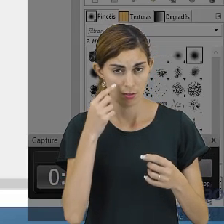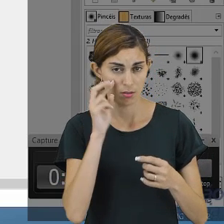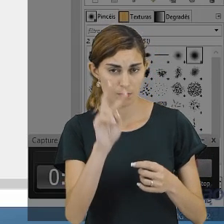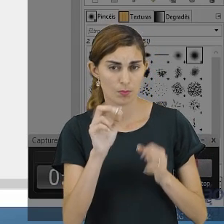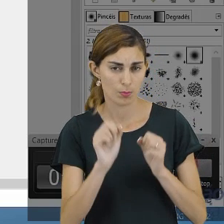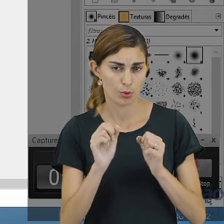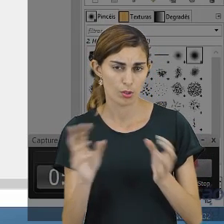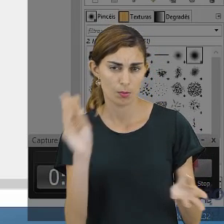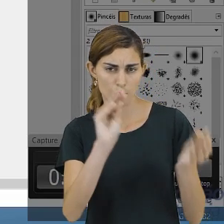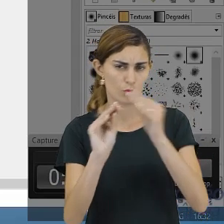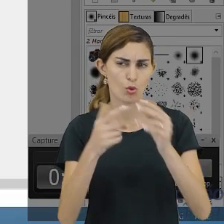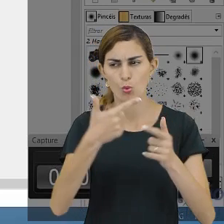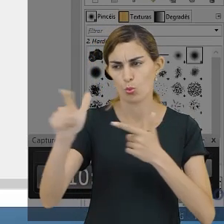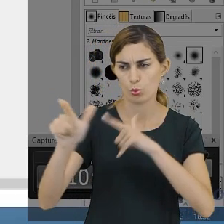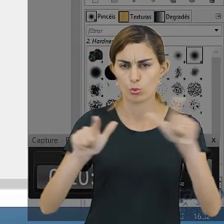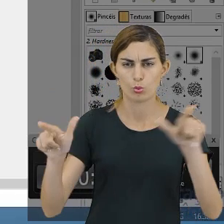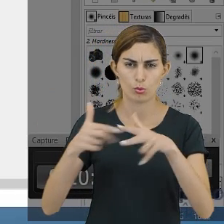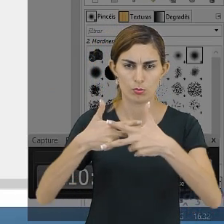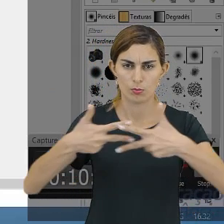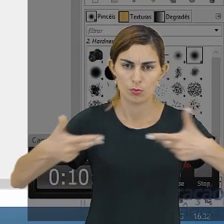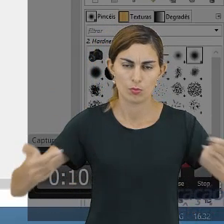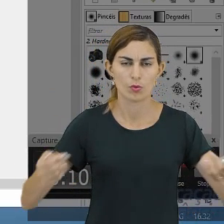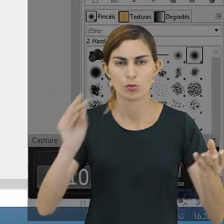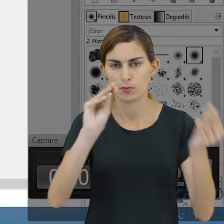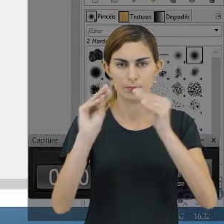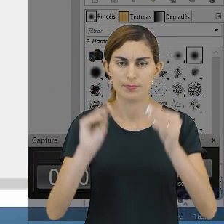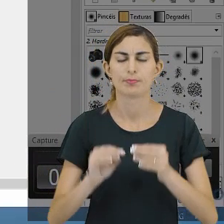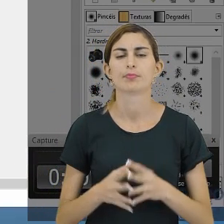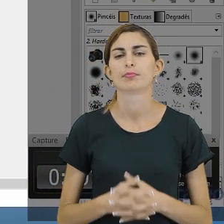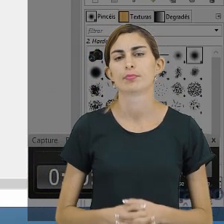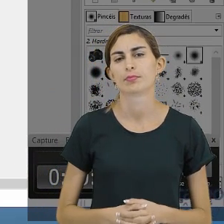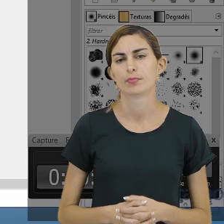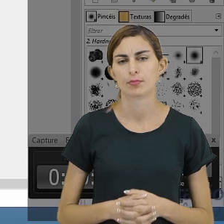E nós podemos adicionar diversos outros detalhes aqui em relação